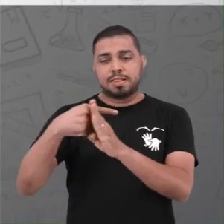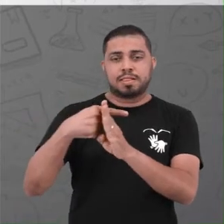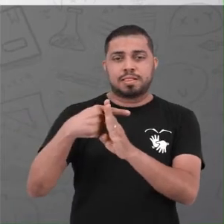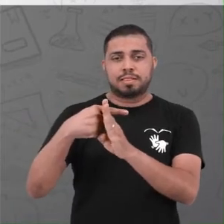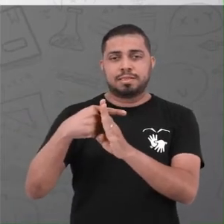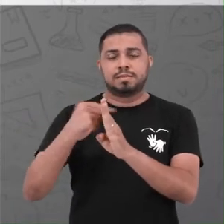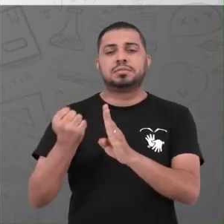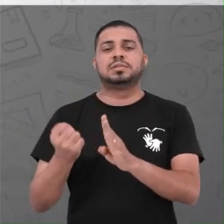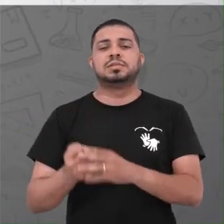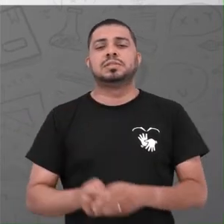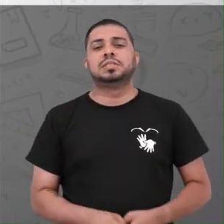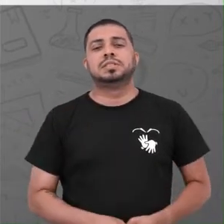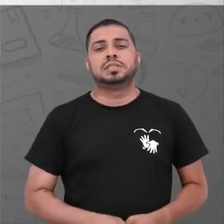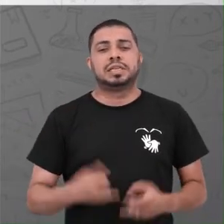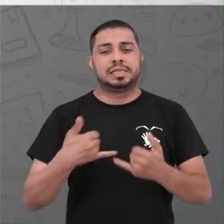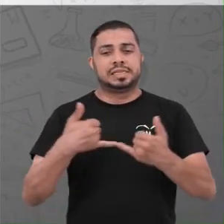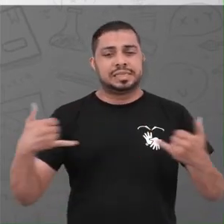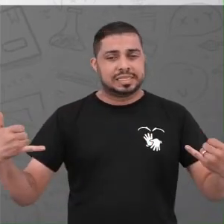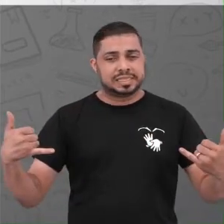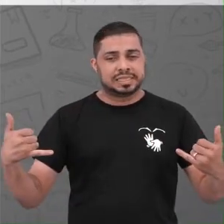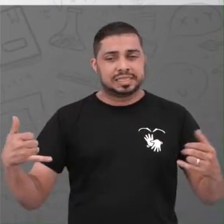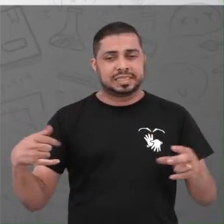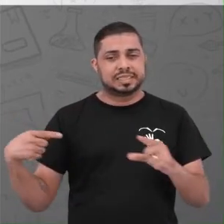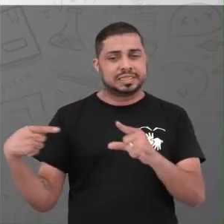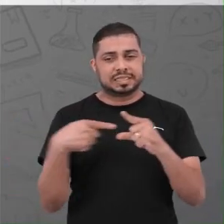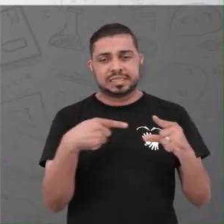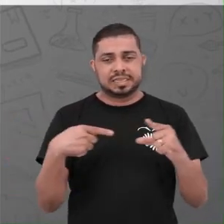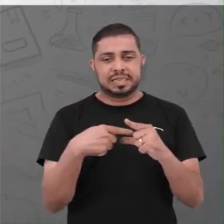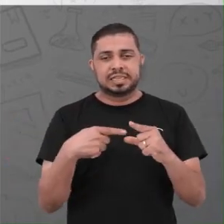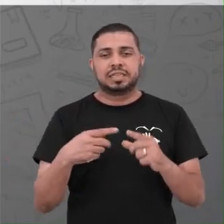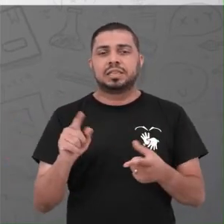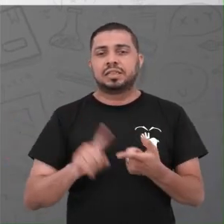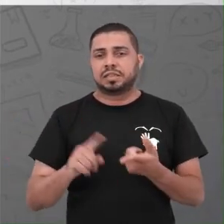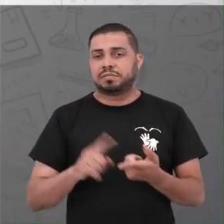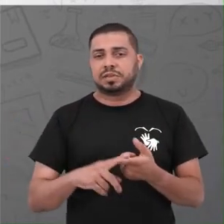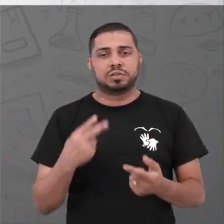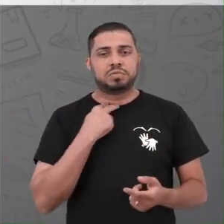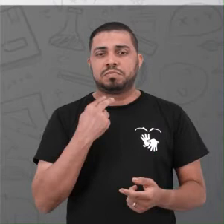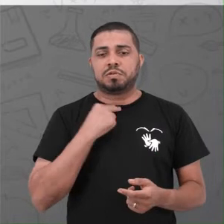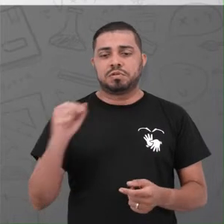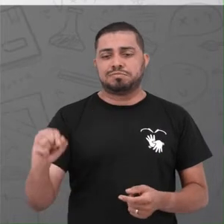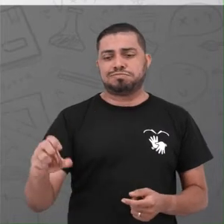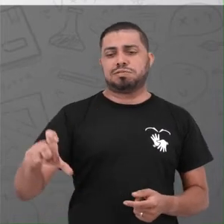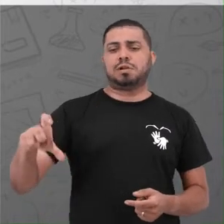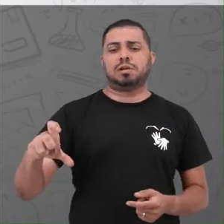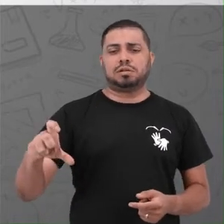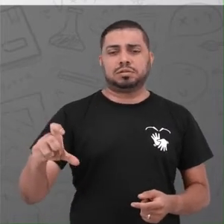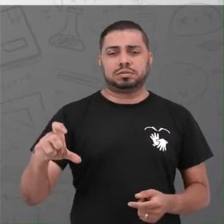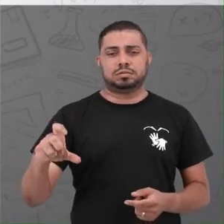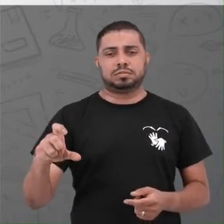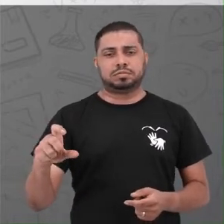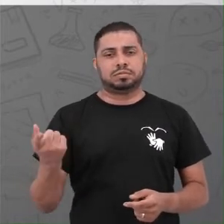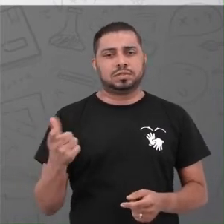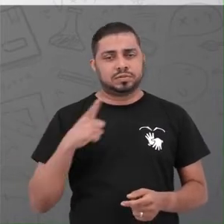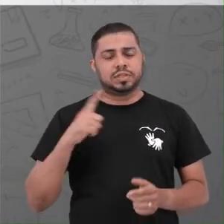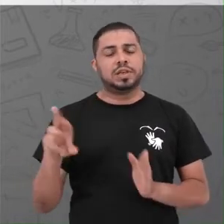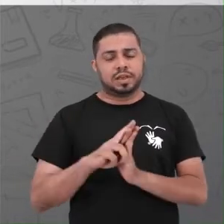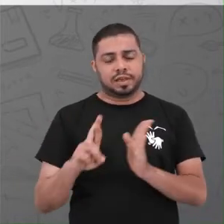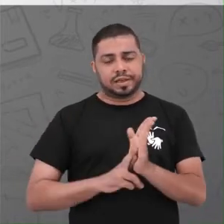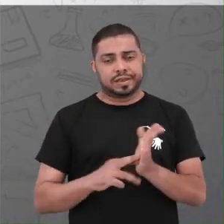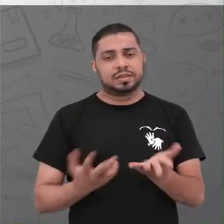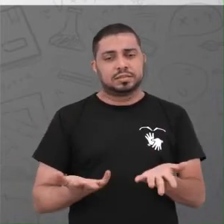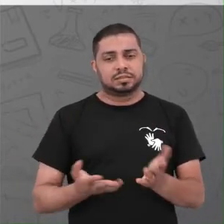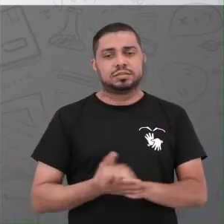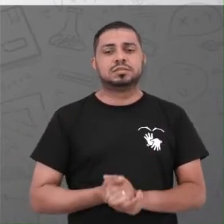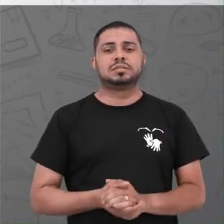né? A linha de seta ela também não pode ser muito extravagante, né? Ela não pode passar ali da norma e ela também